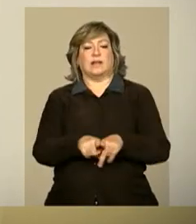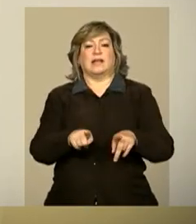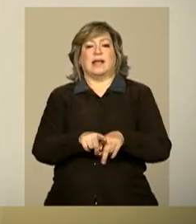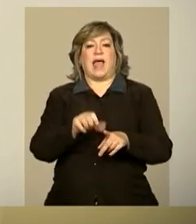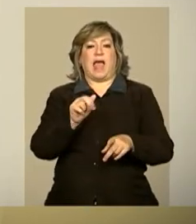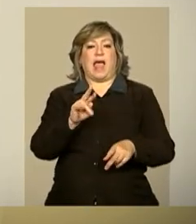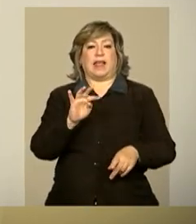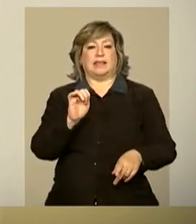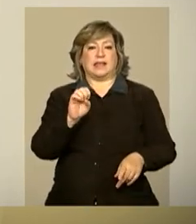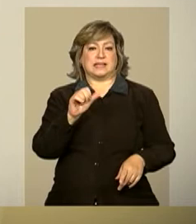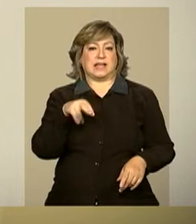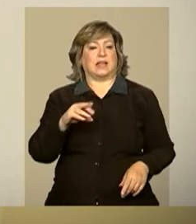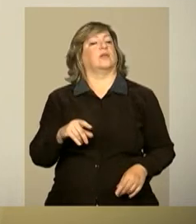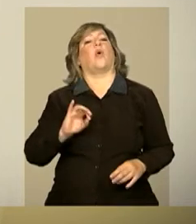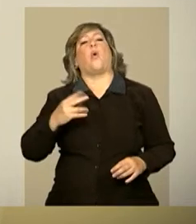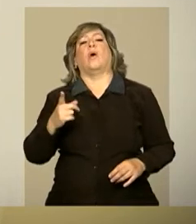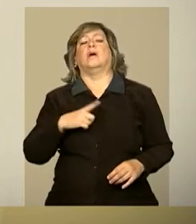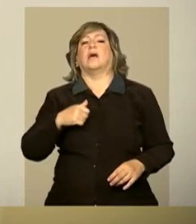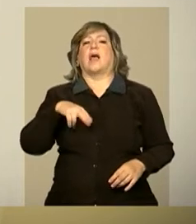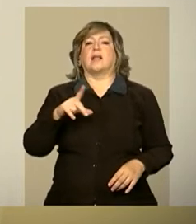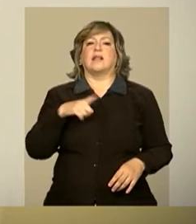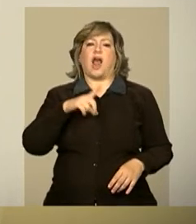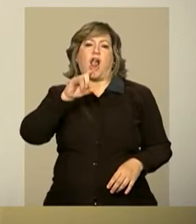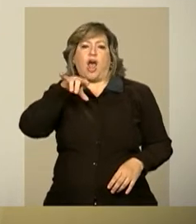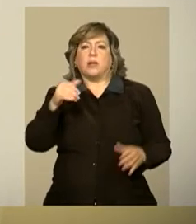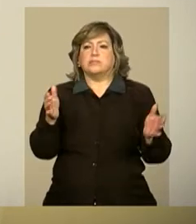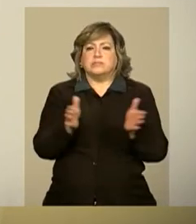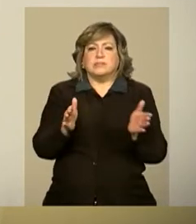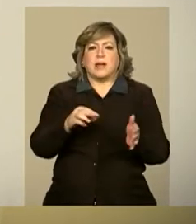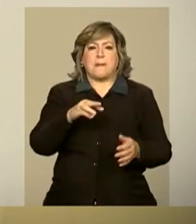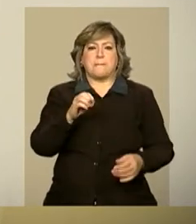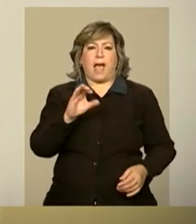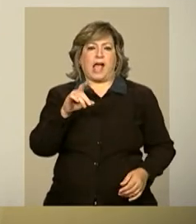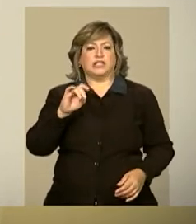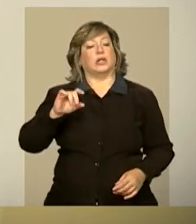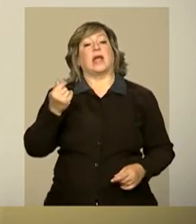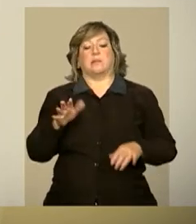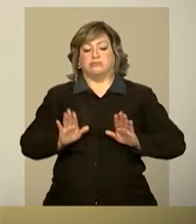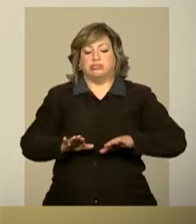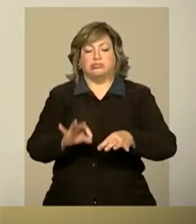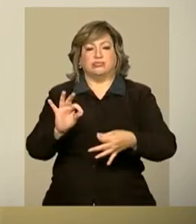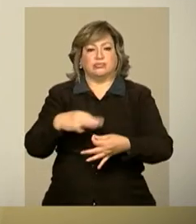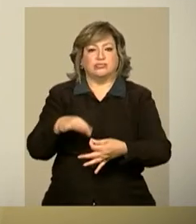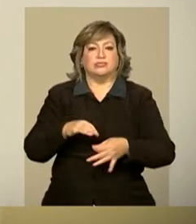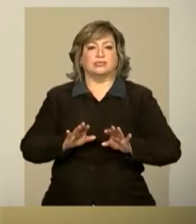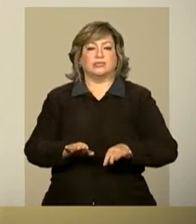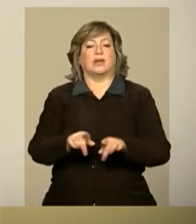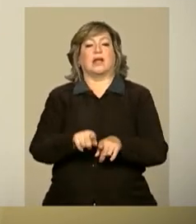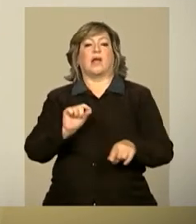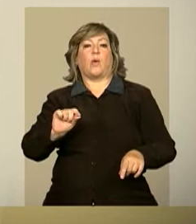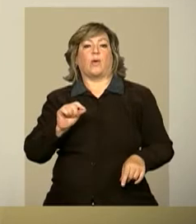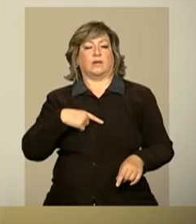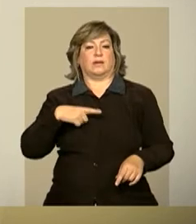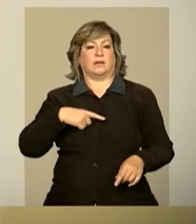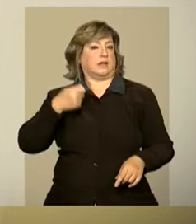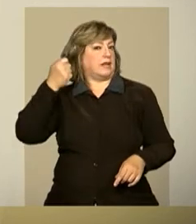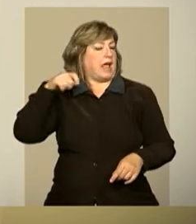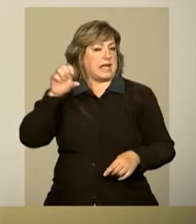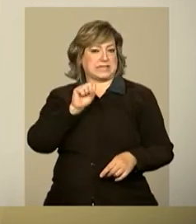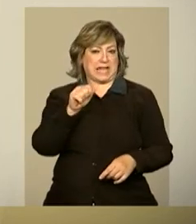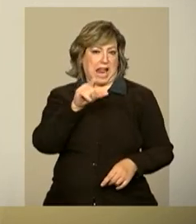ou quem tem um mercadinho Armarinho quem é costureira quem é cabeleireira quem tem uma pequena mercearia